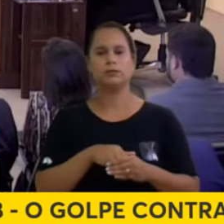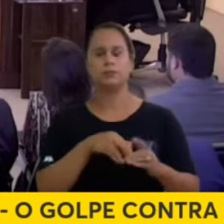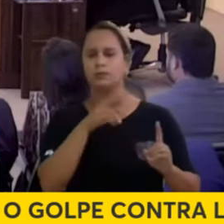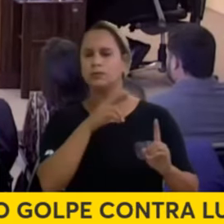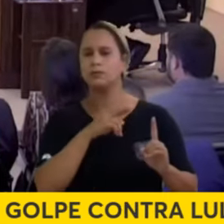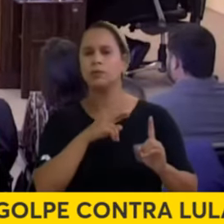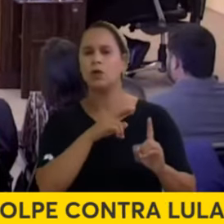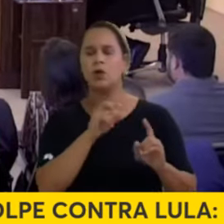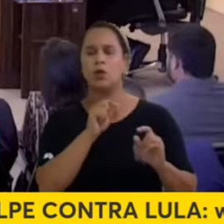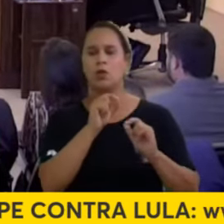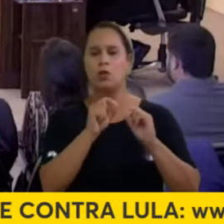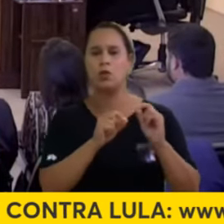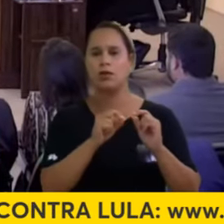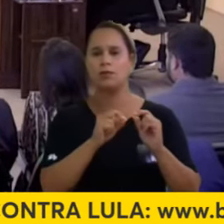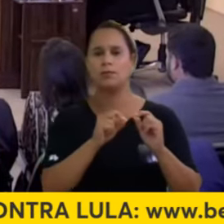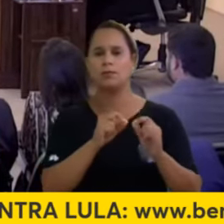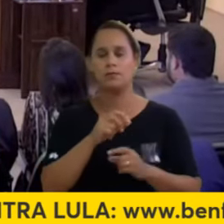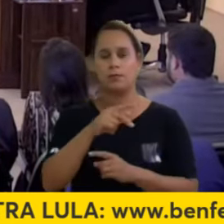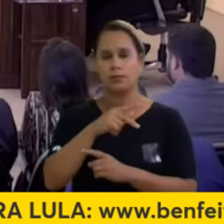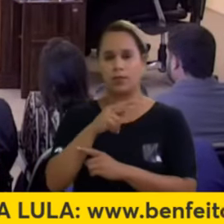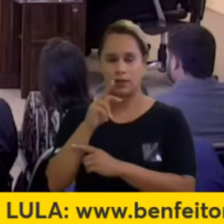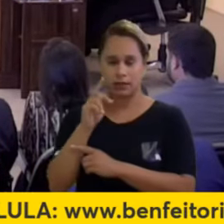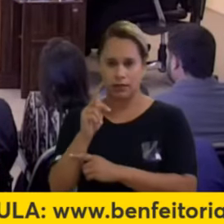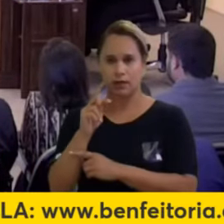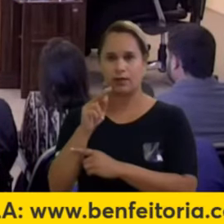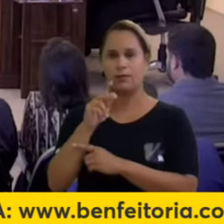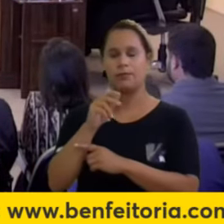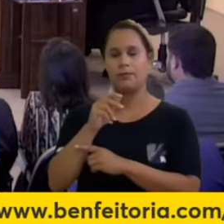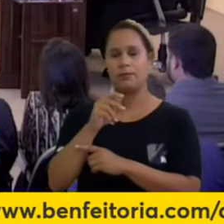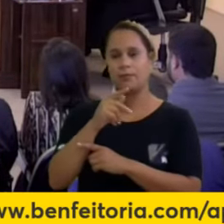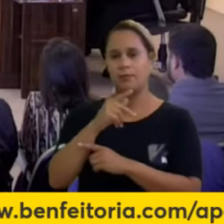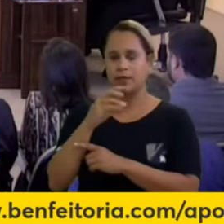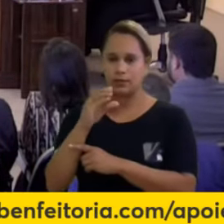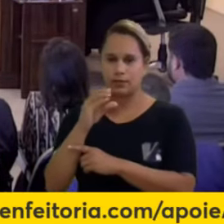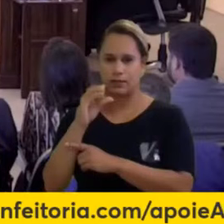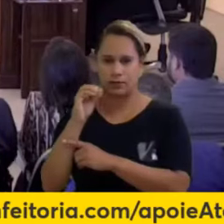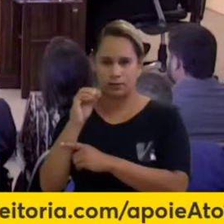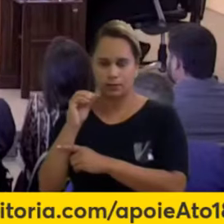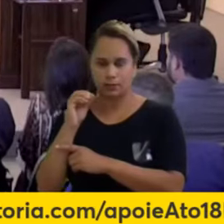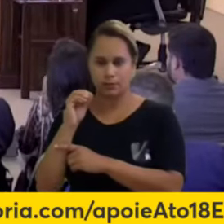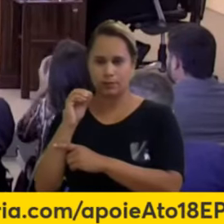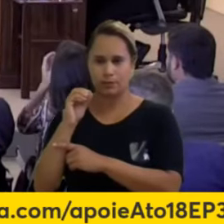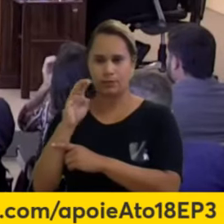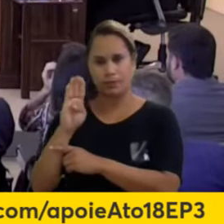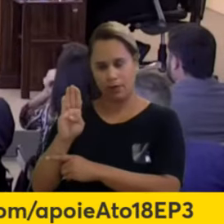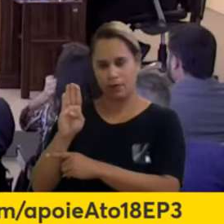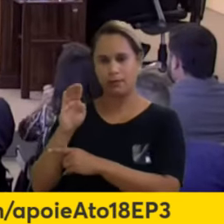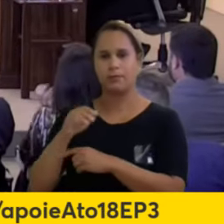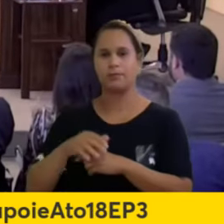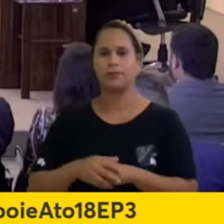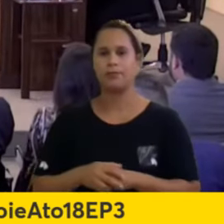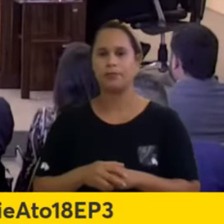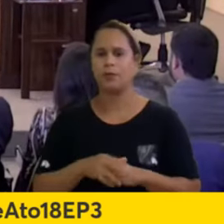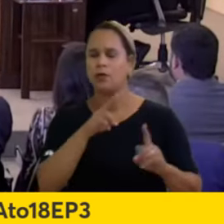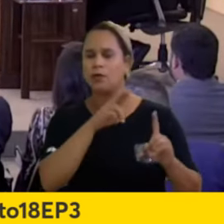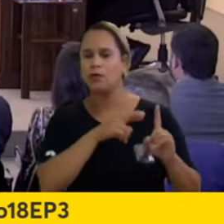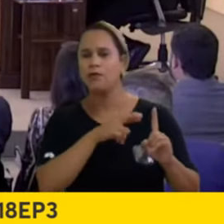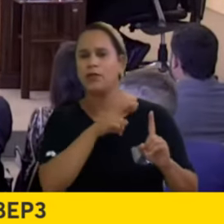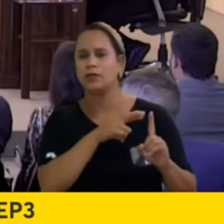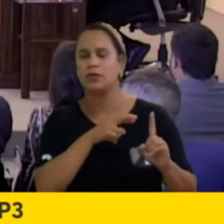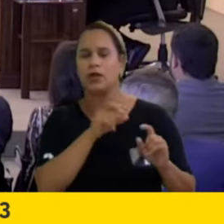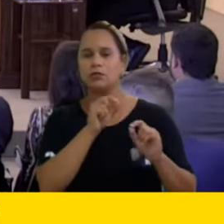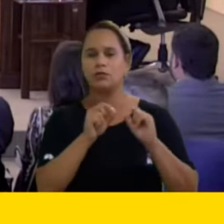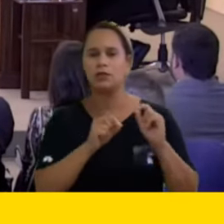Brasil PT pcd bpv investigado Sérgio Fernando moro luí Felipe Cunha